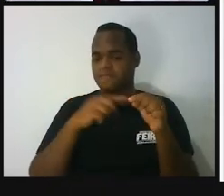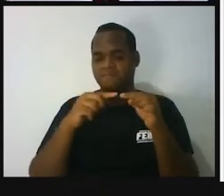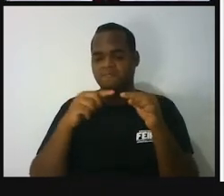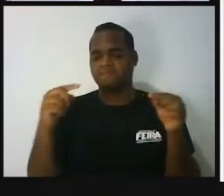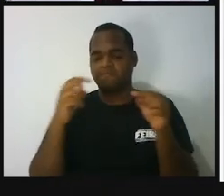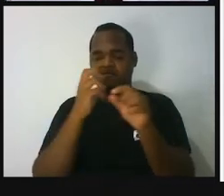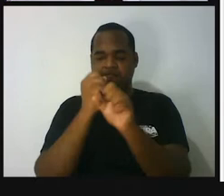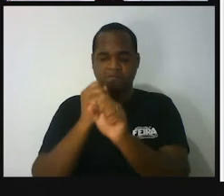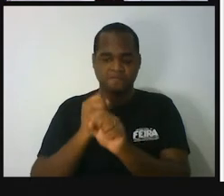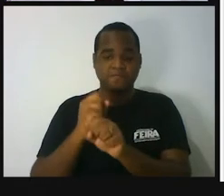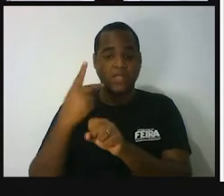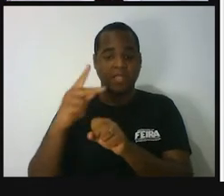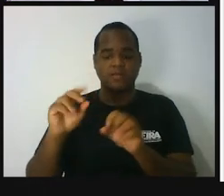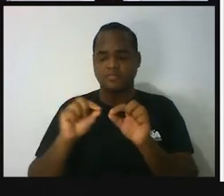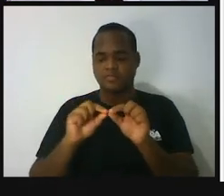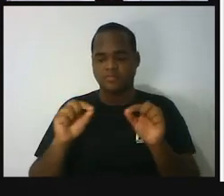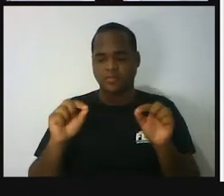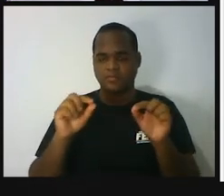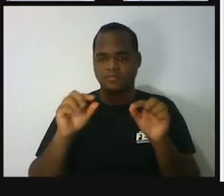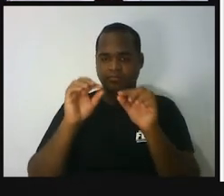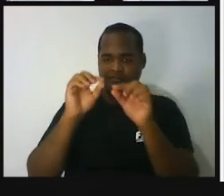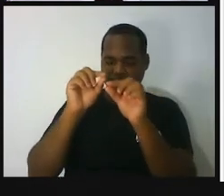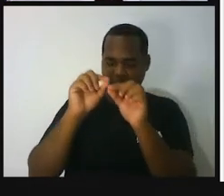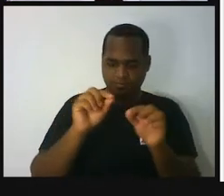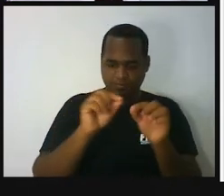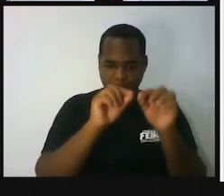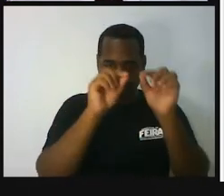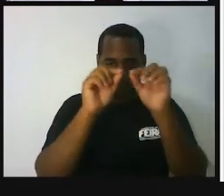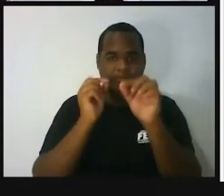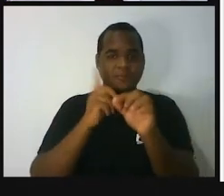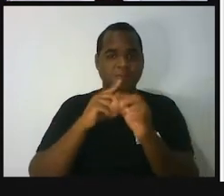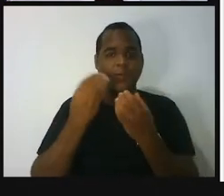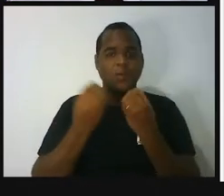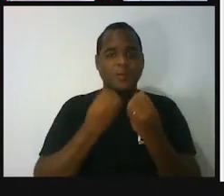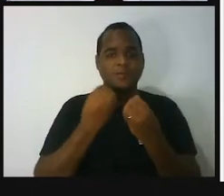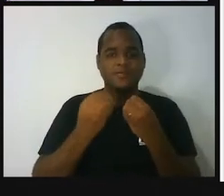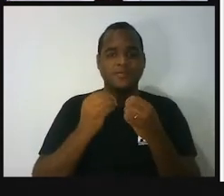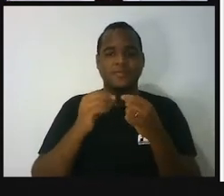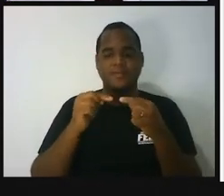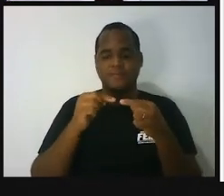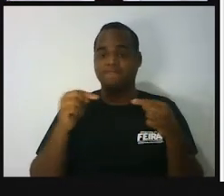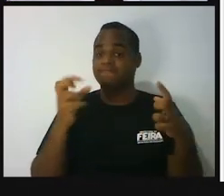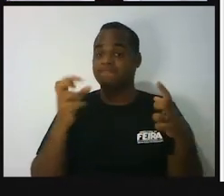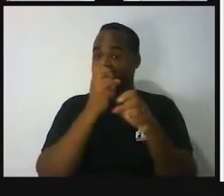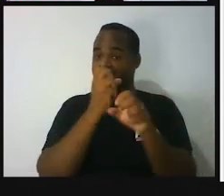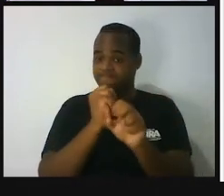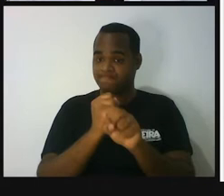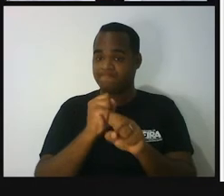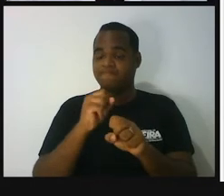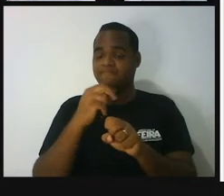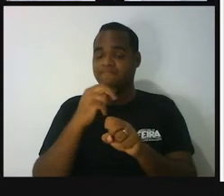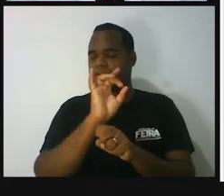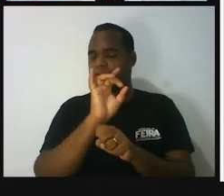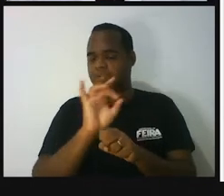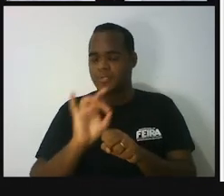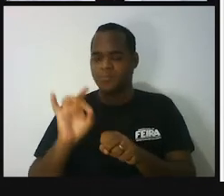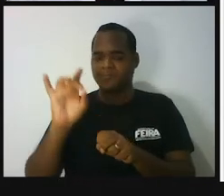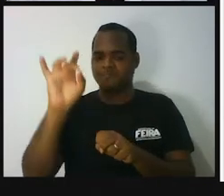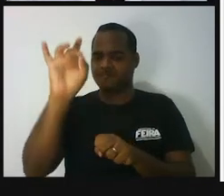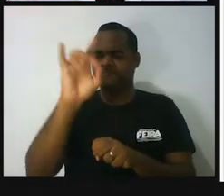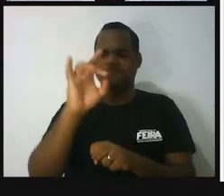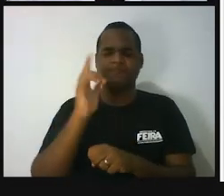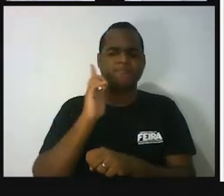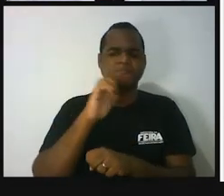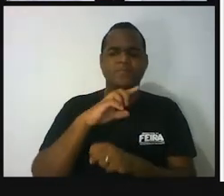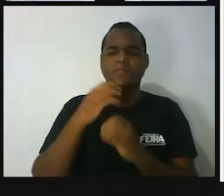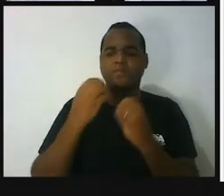os lados desse hexágono. Olha só, eu vou medir os lados desse hexágono. Então, quando eu medir